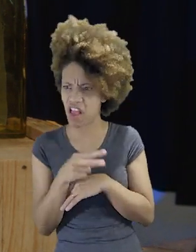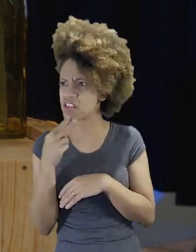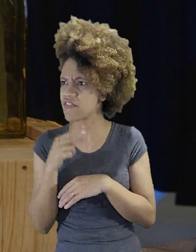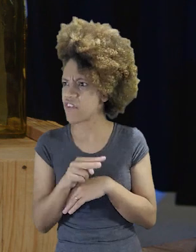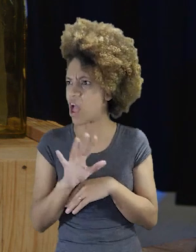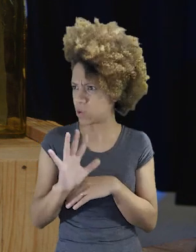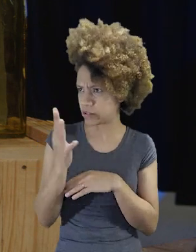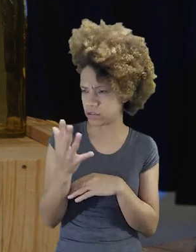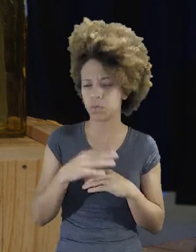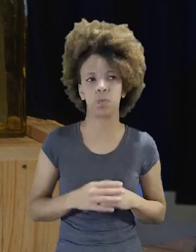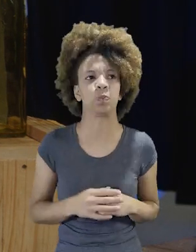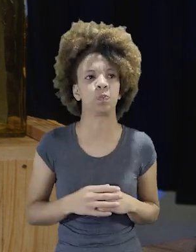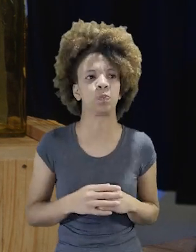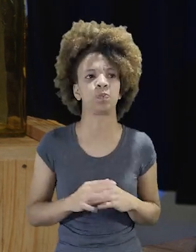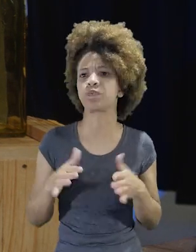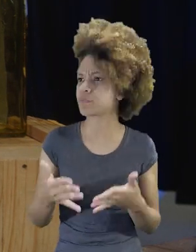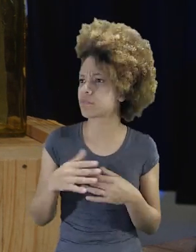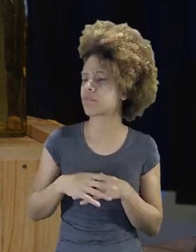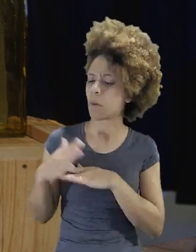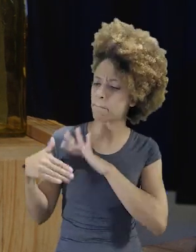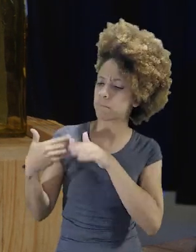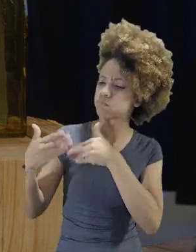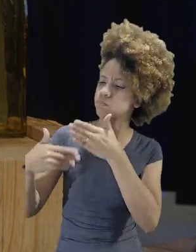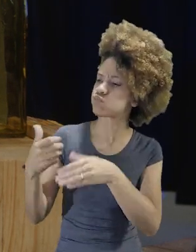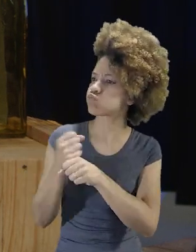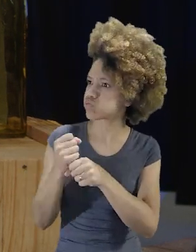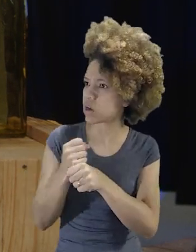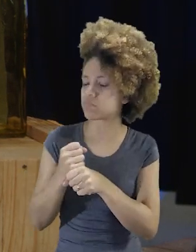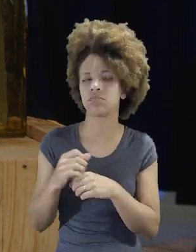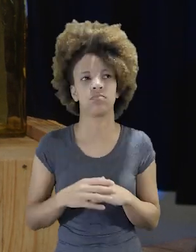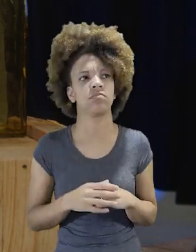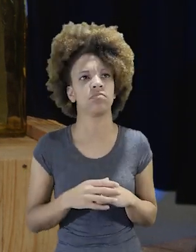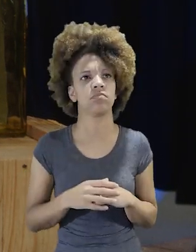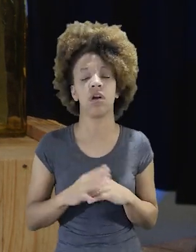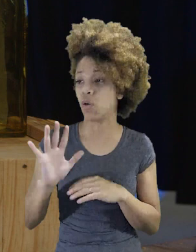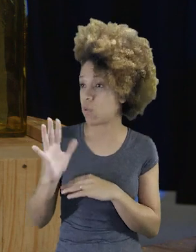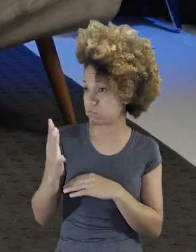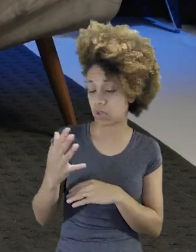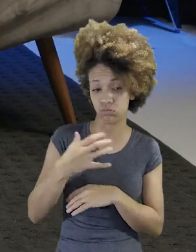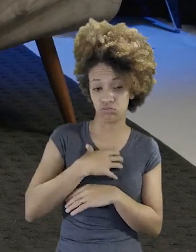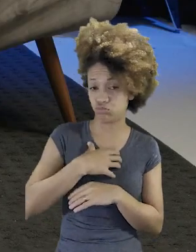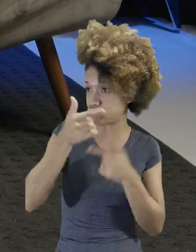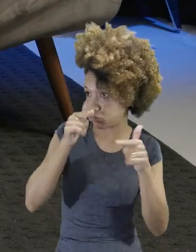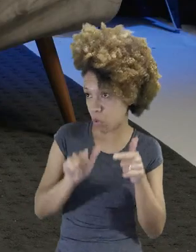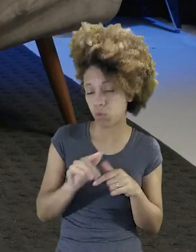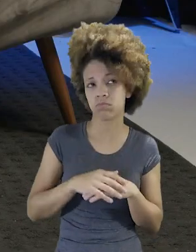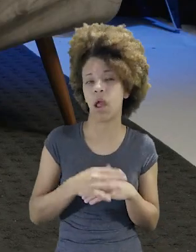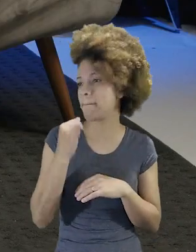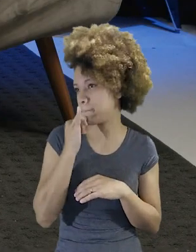ao longo dos acontecendo de outras formas por exemplo uma coisa curiosa